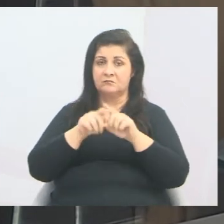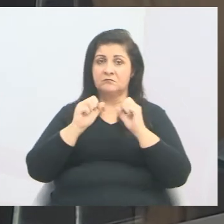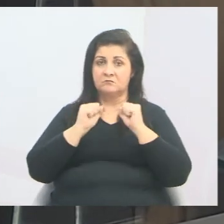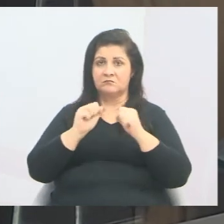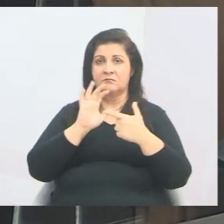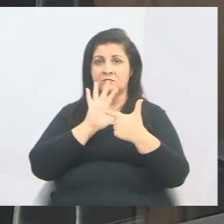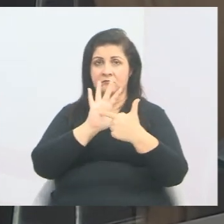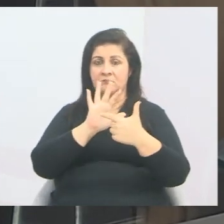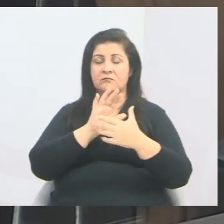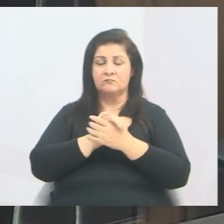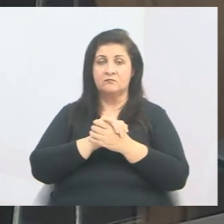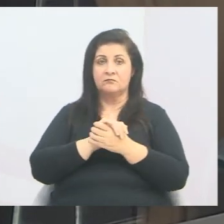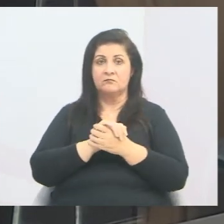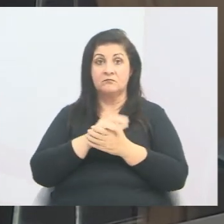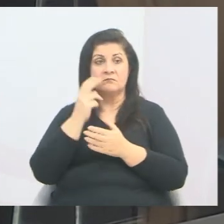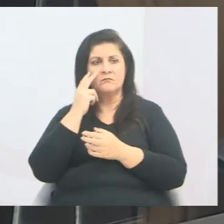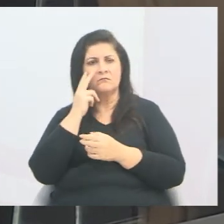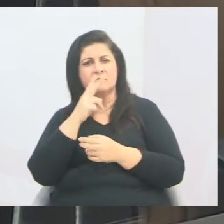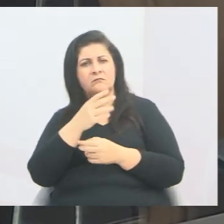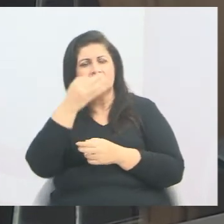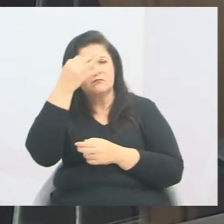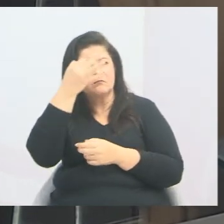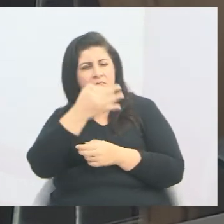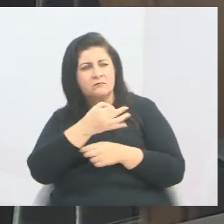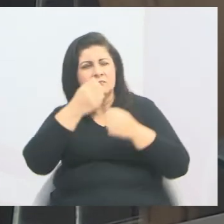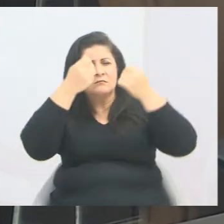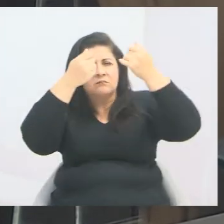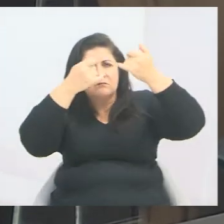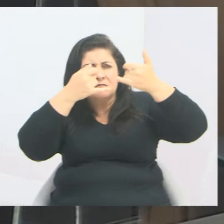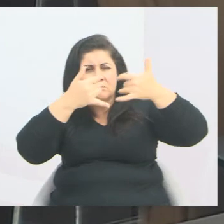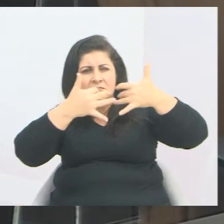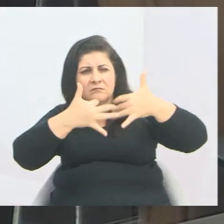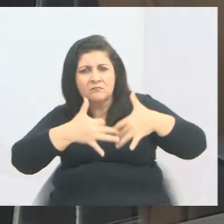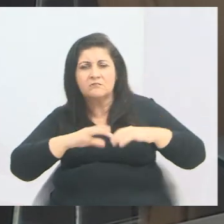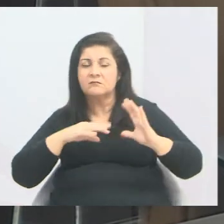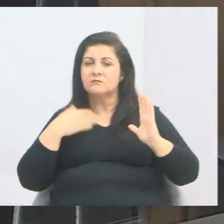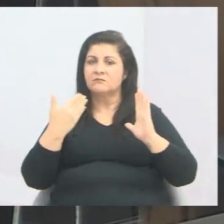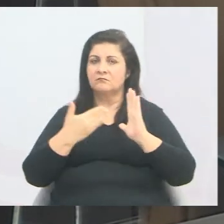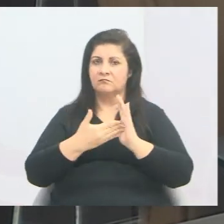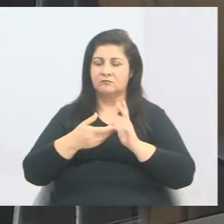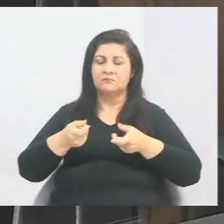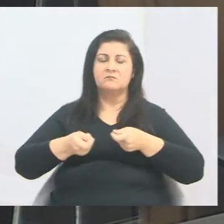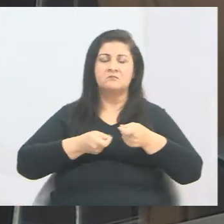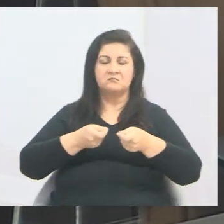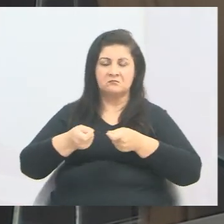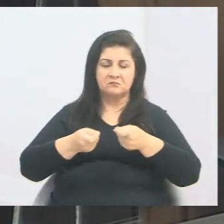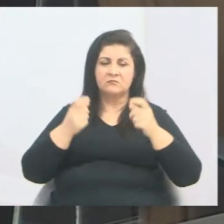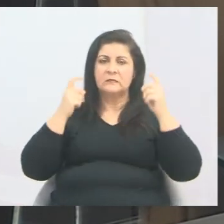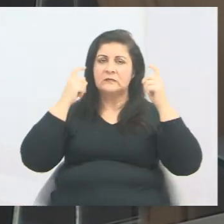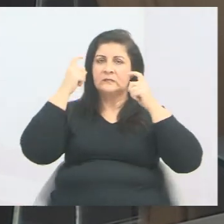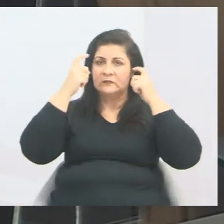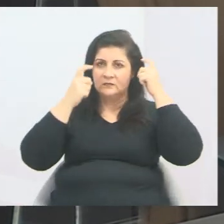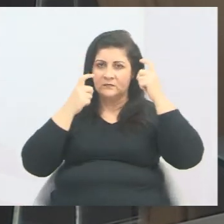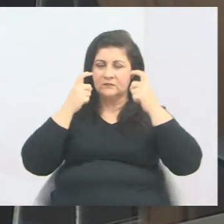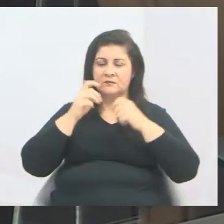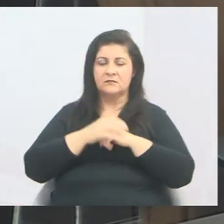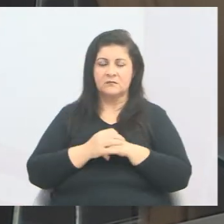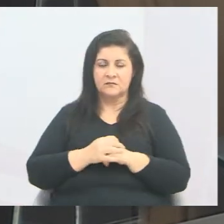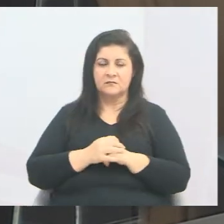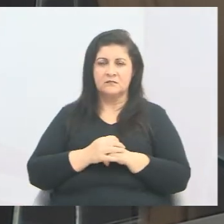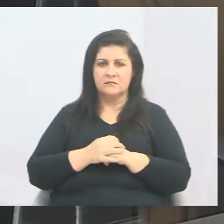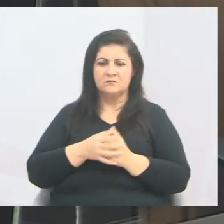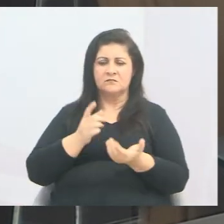acompanhar e verificar o quanto essa gestão se preocupa com a lisura e com